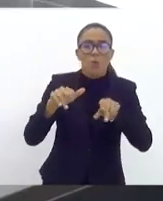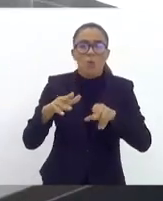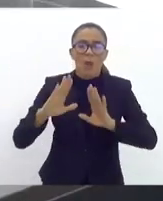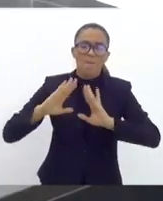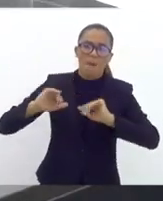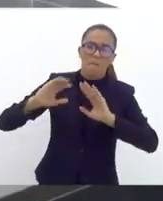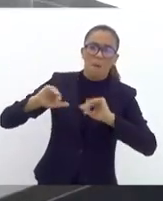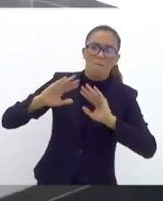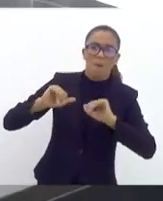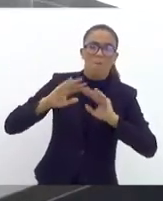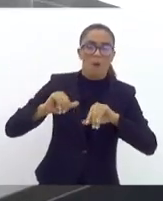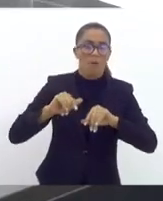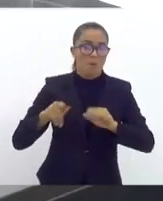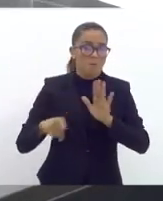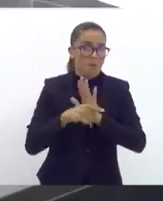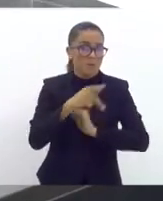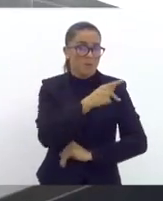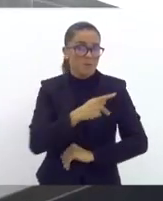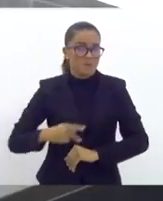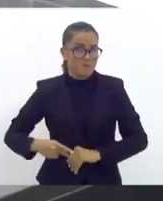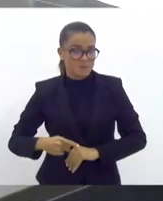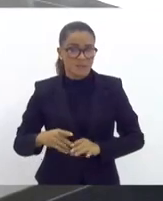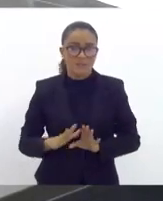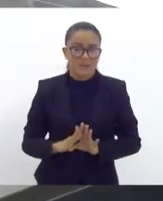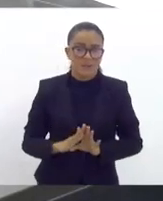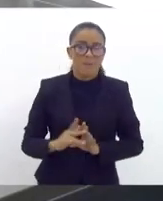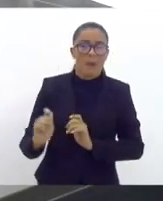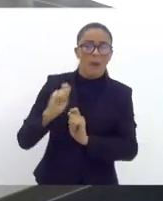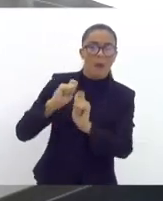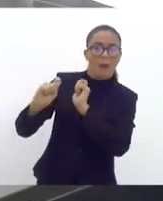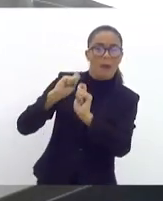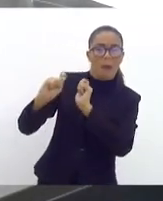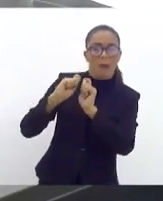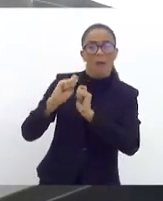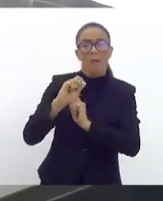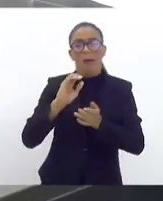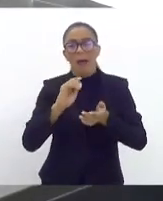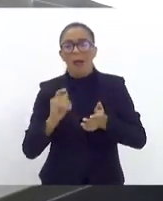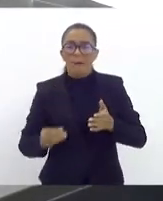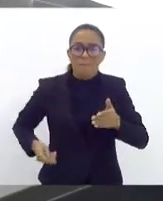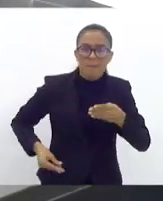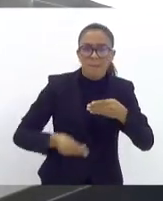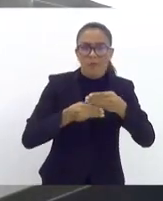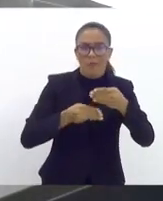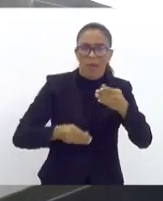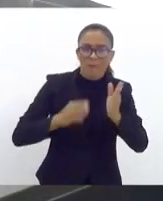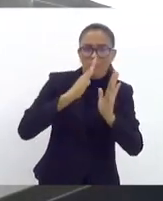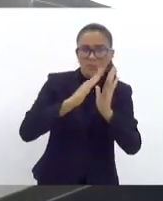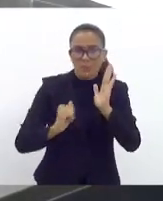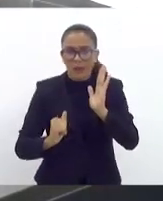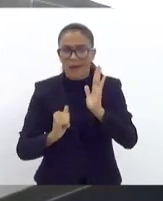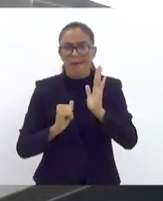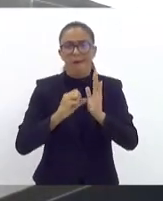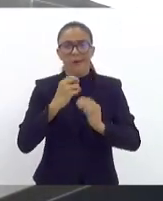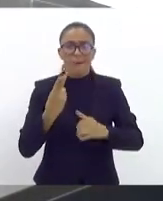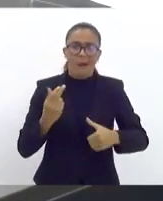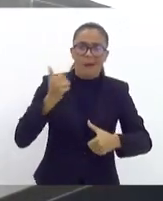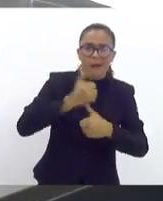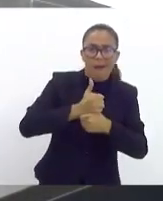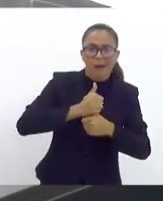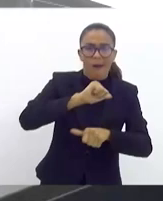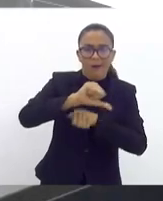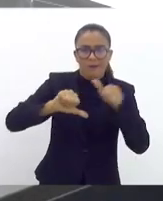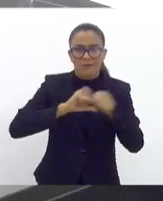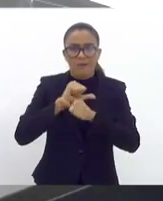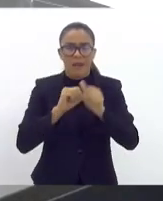demanda da presidente da presidência que fosse para incluir para retirar para votar com mais celeridade para alterar a pauta